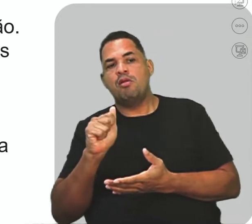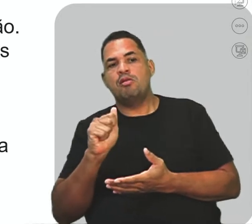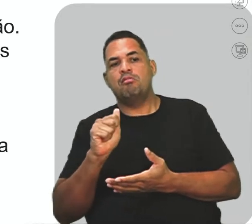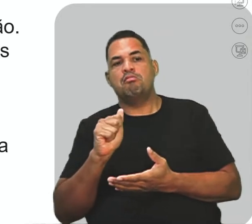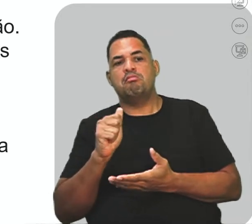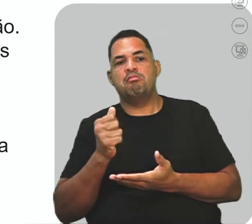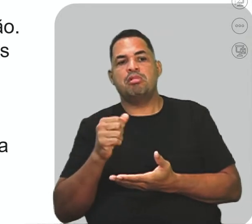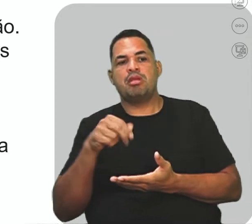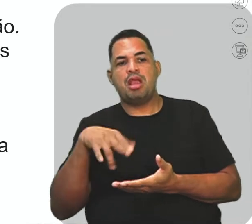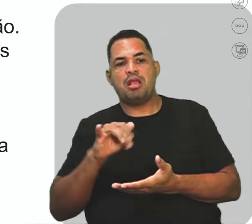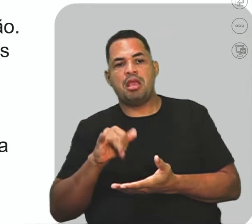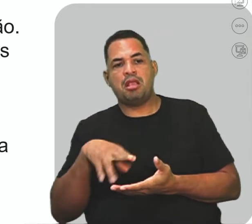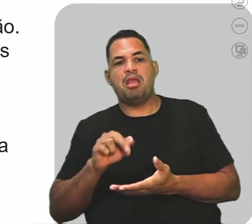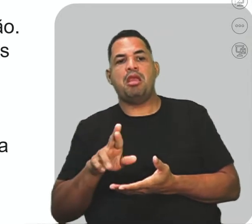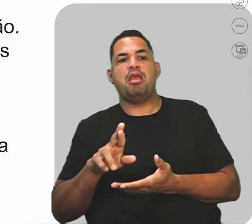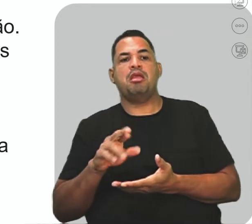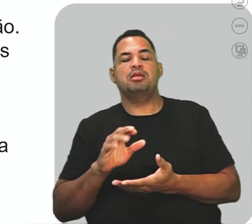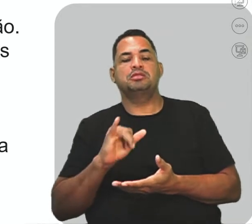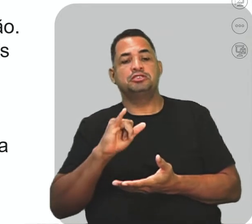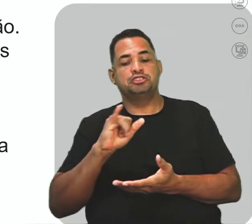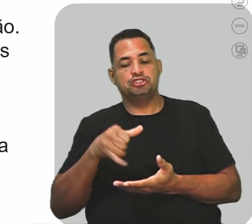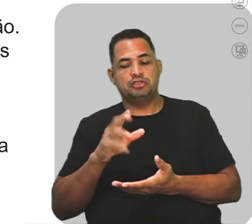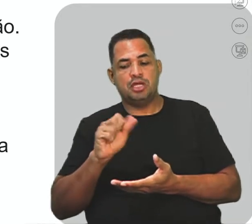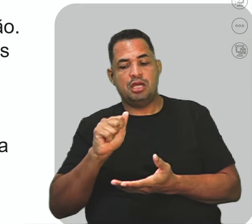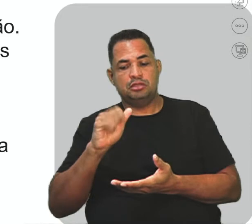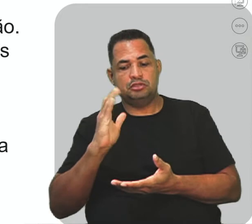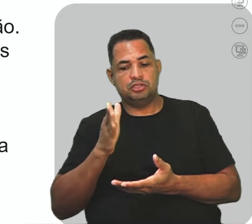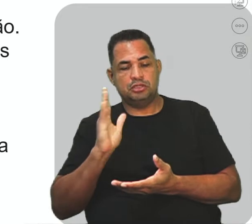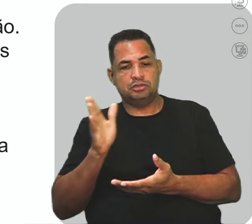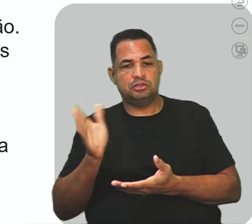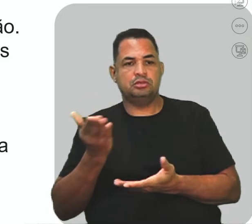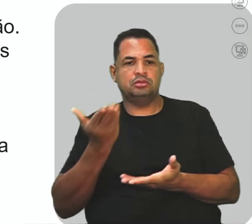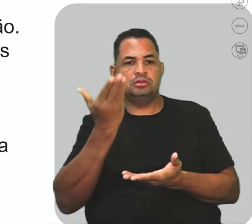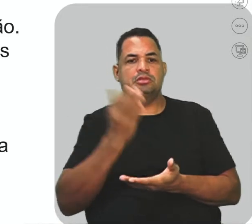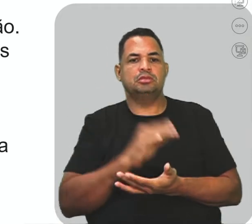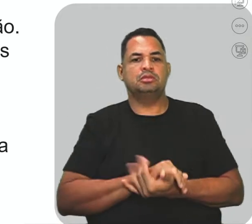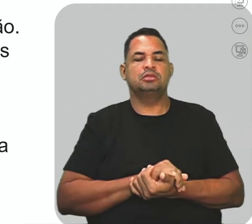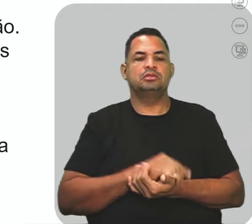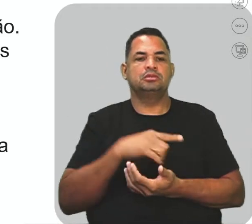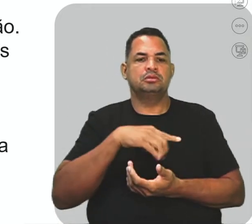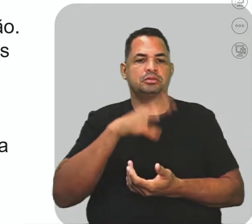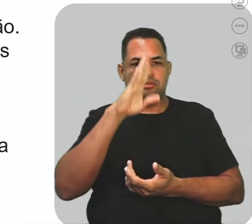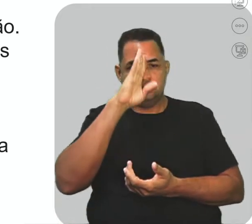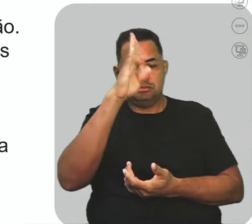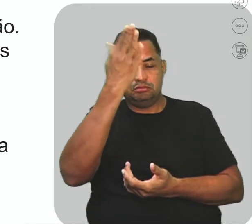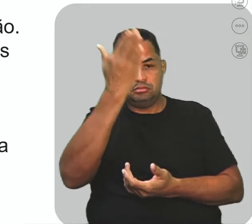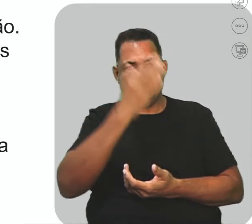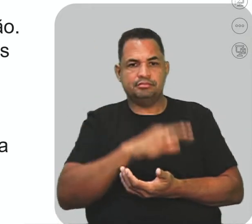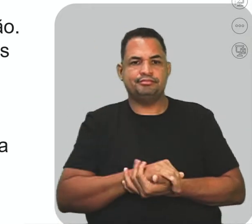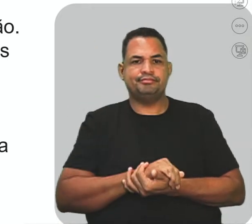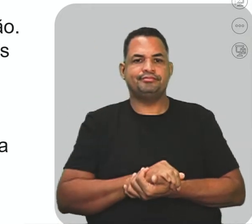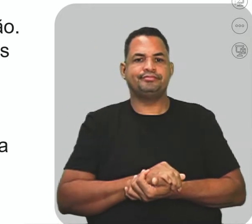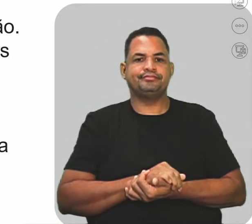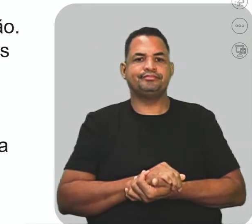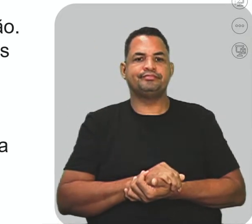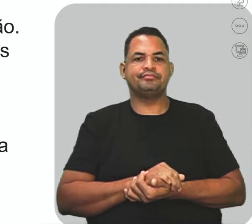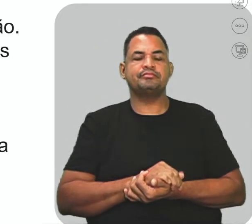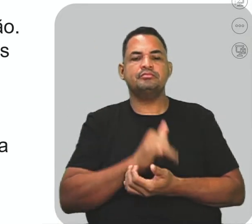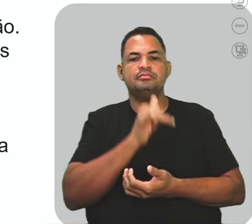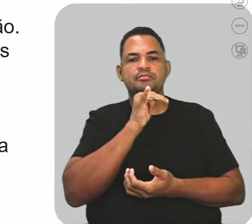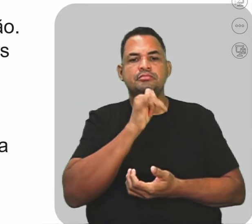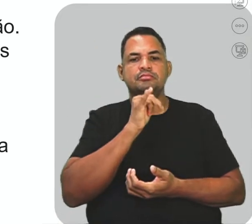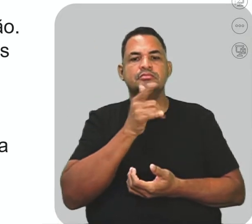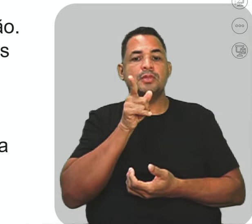ora, quer, já e já. Essas são as principais, algumas das principais. Por